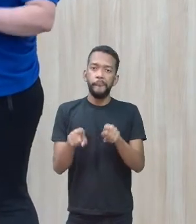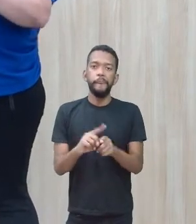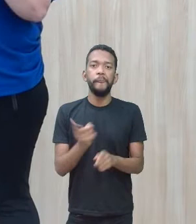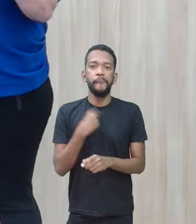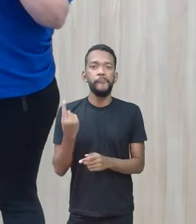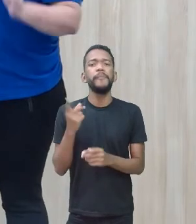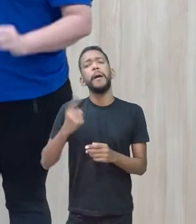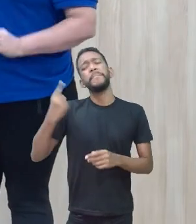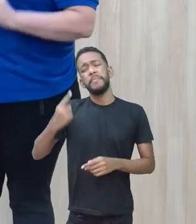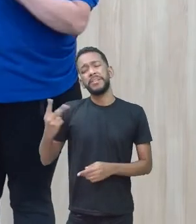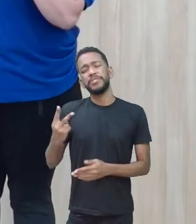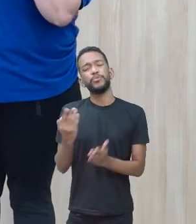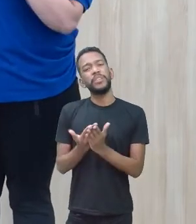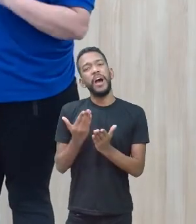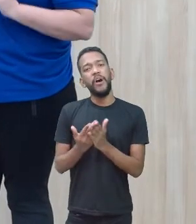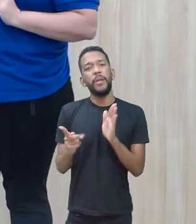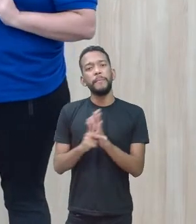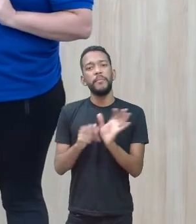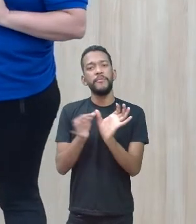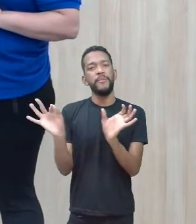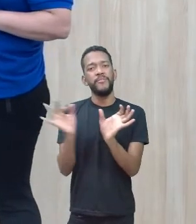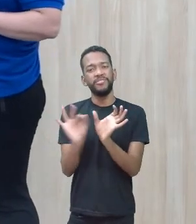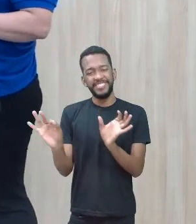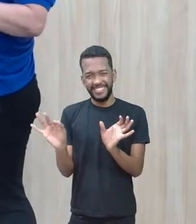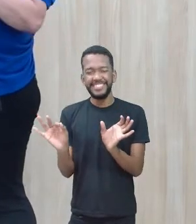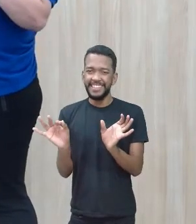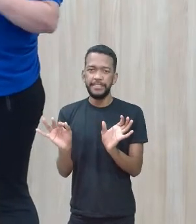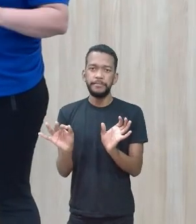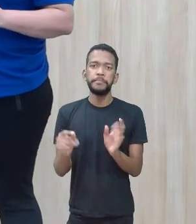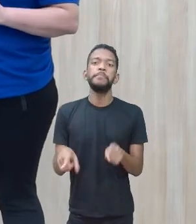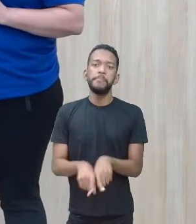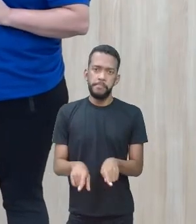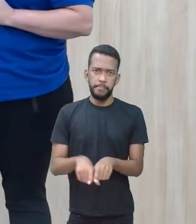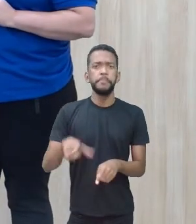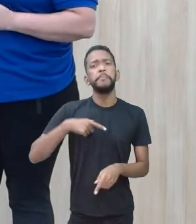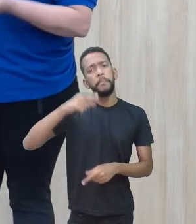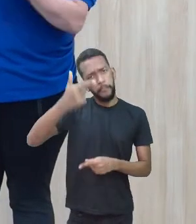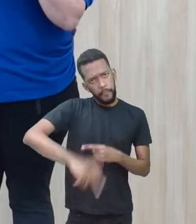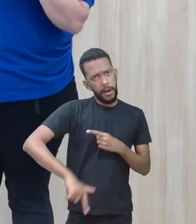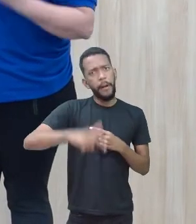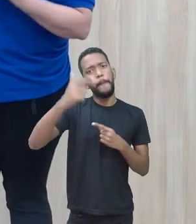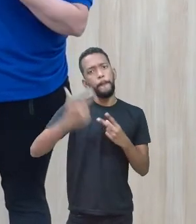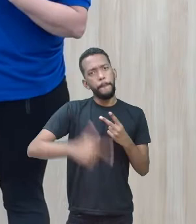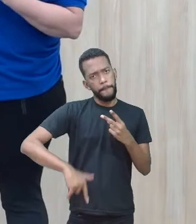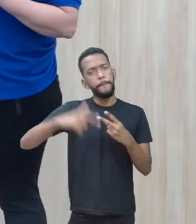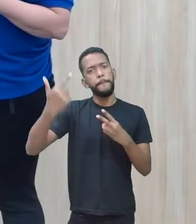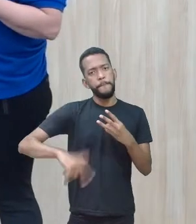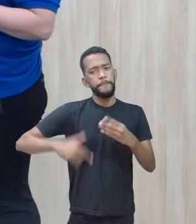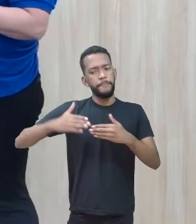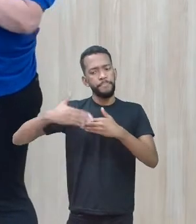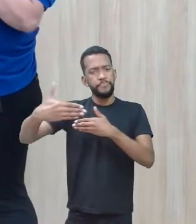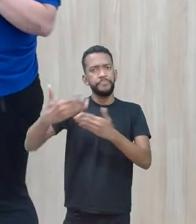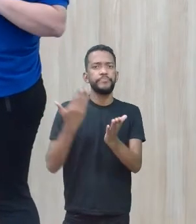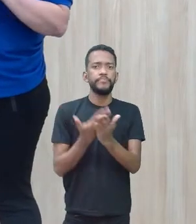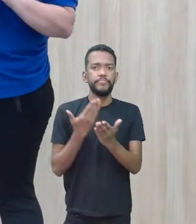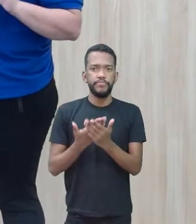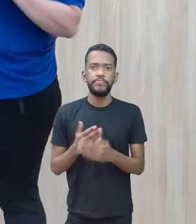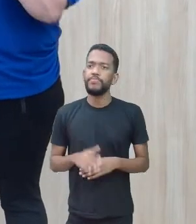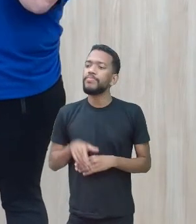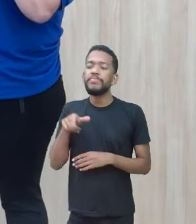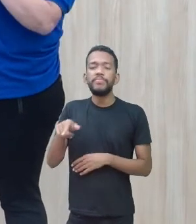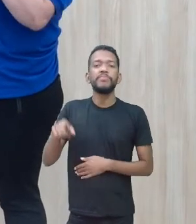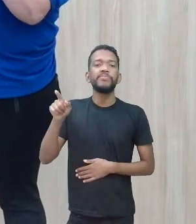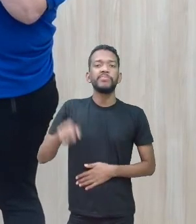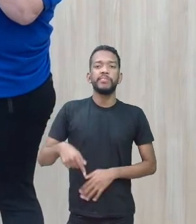nossa segunda aula de morfossintaxe e ainda temos mais nas próximas aulas. Isso aqui é só